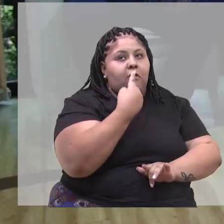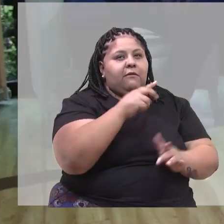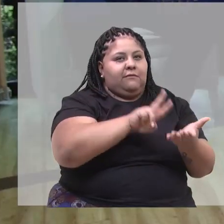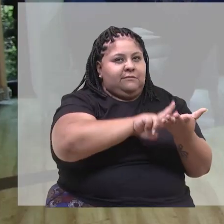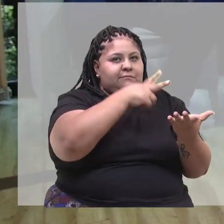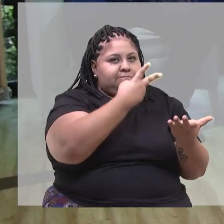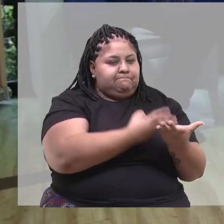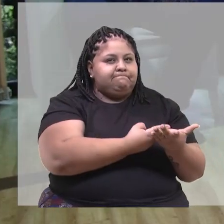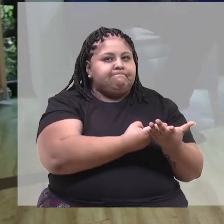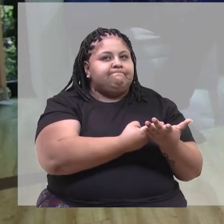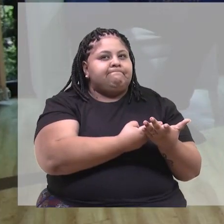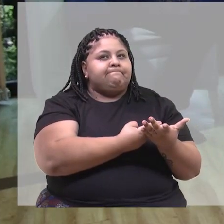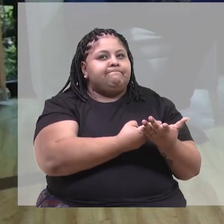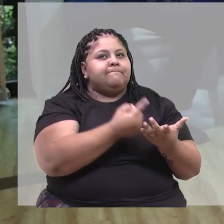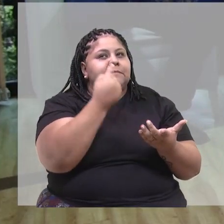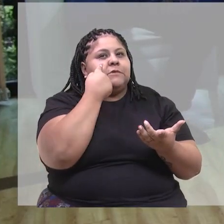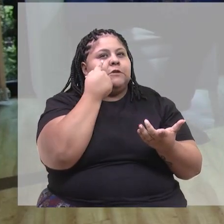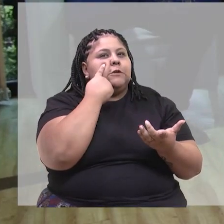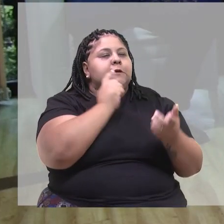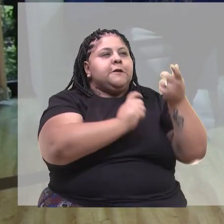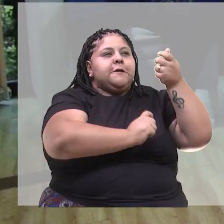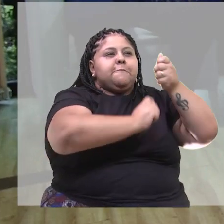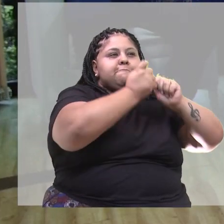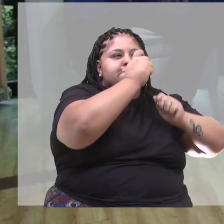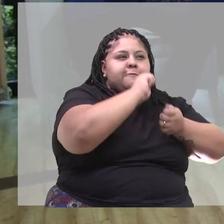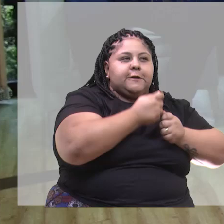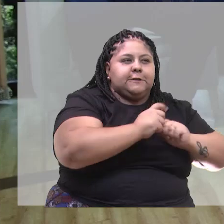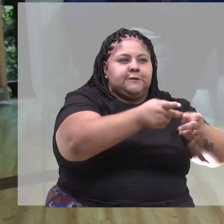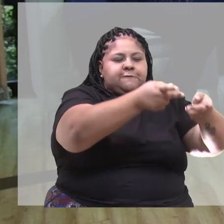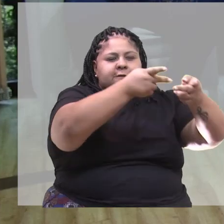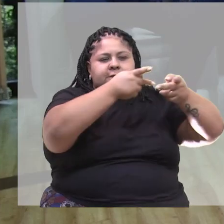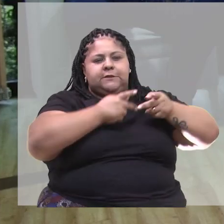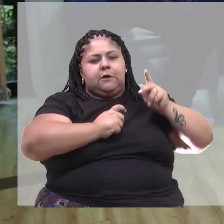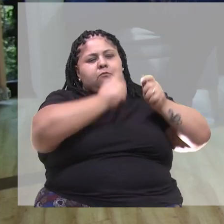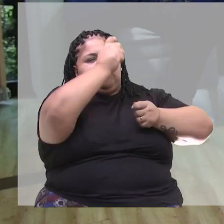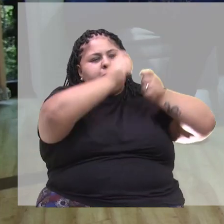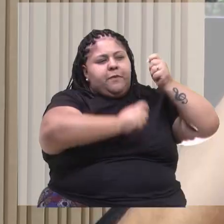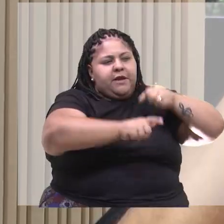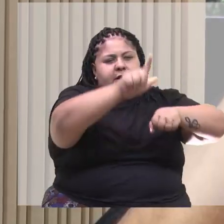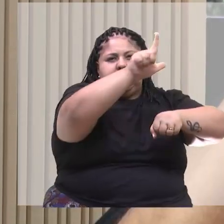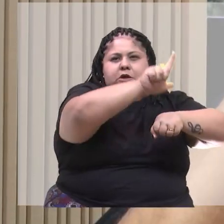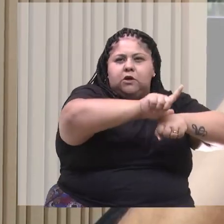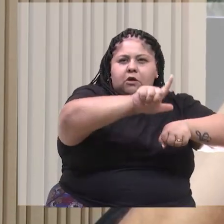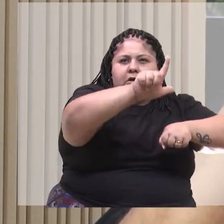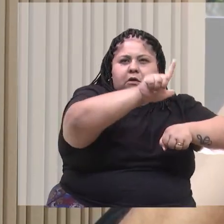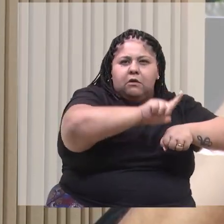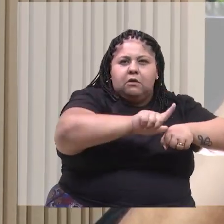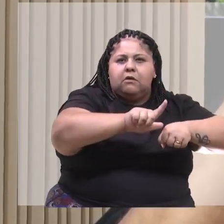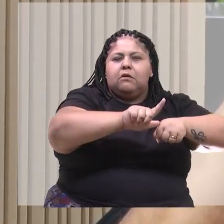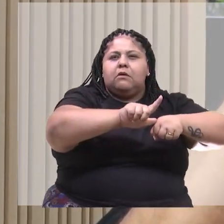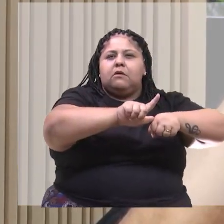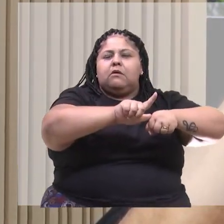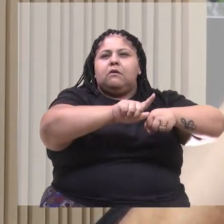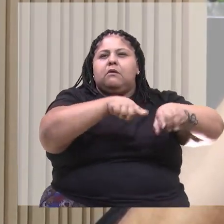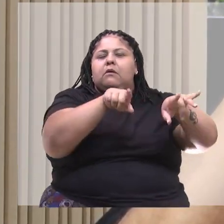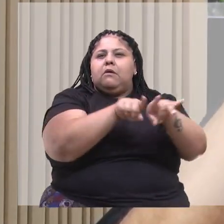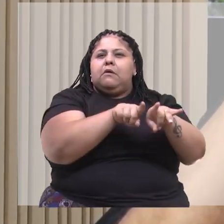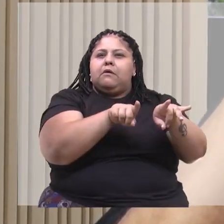intérprete. Olha, nós rodamos empresas, lojas, revistamos, olha, nós passamos